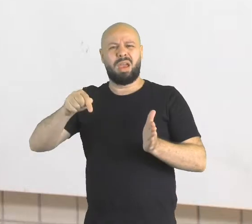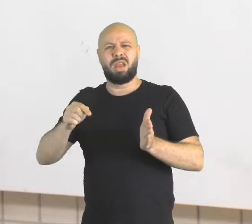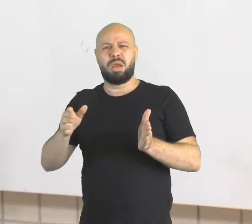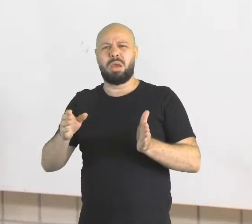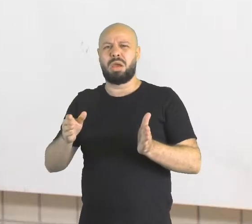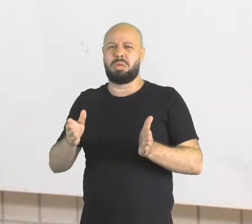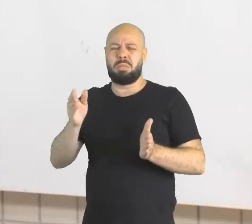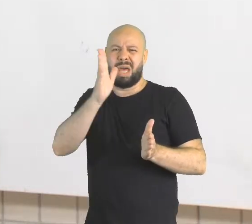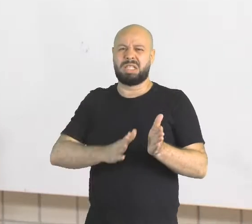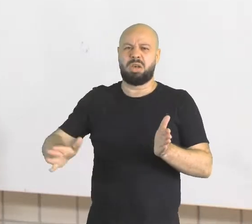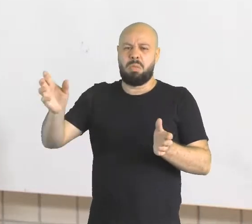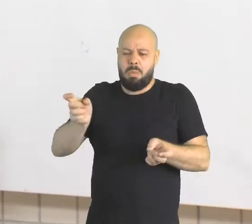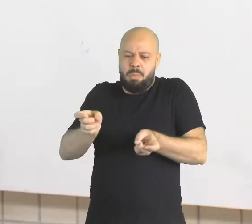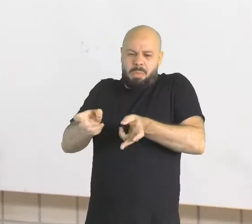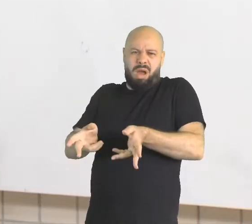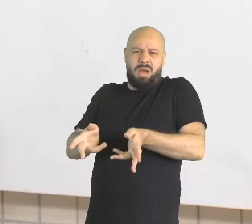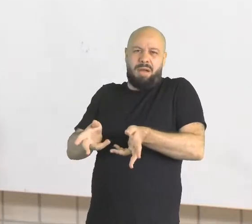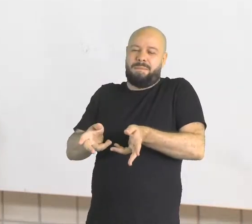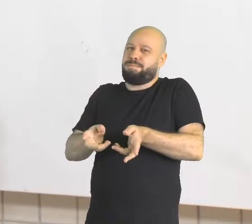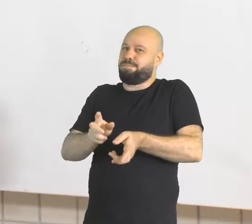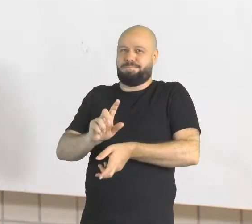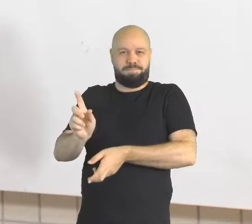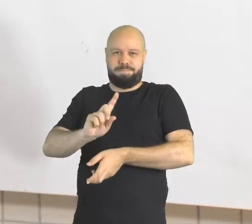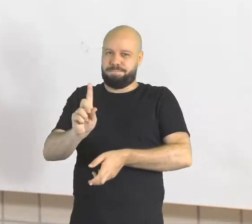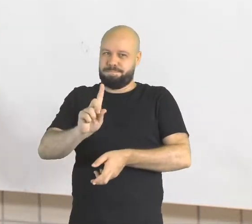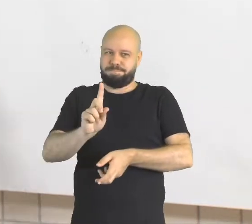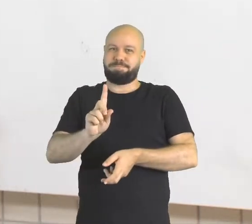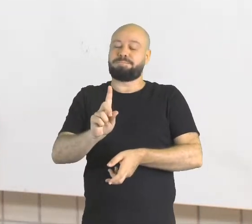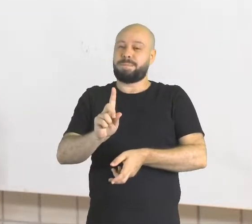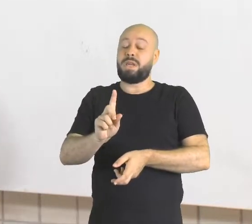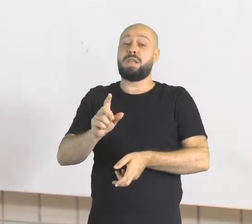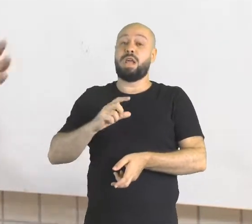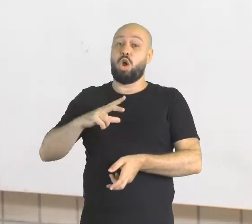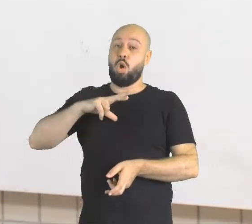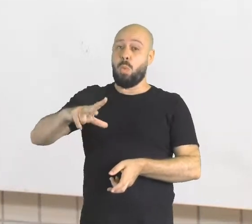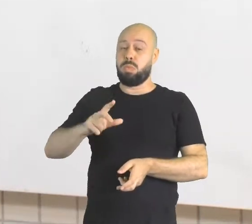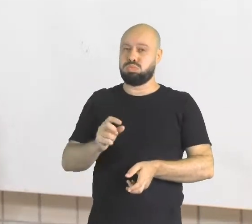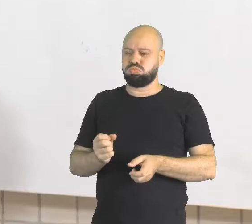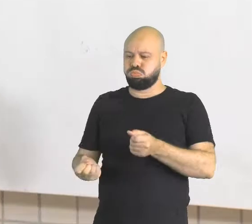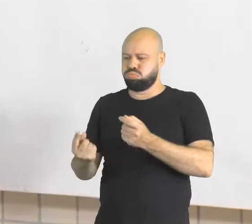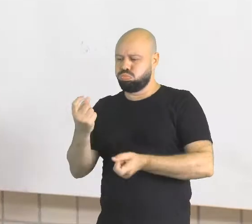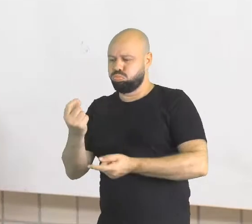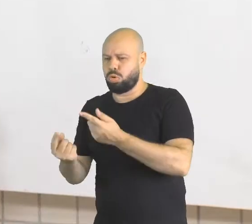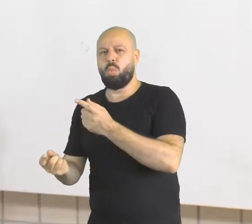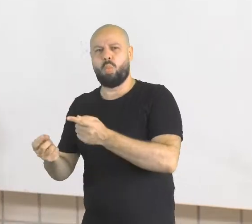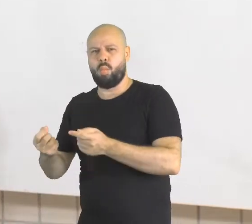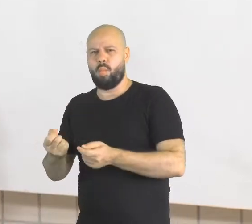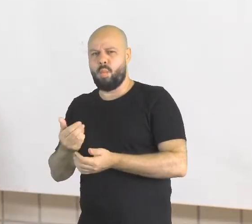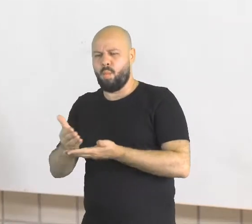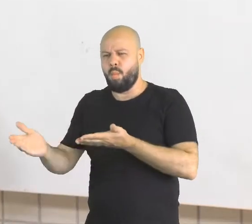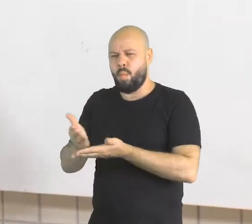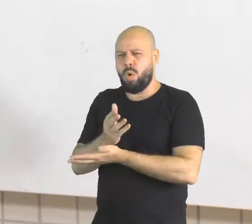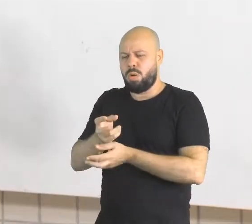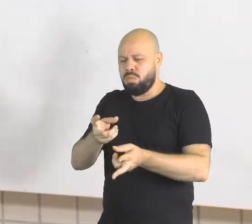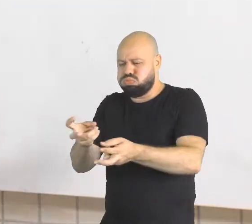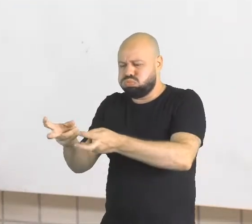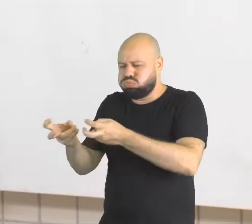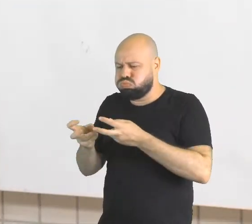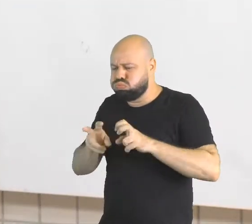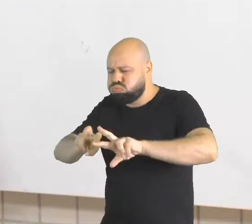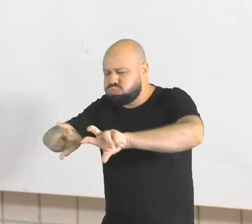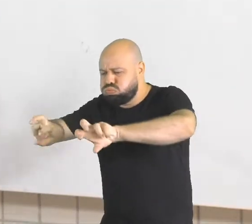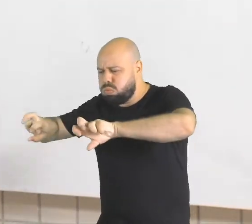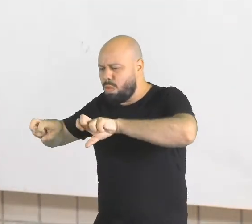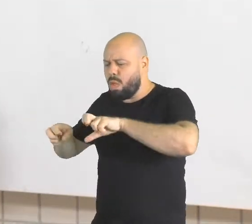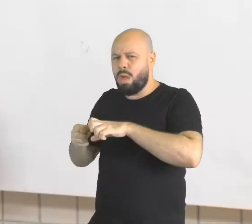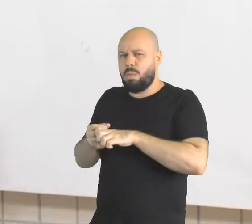ficar praticamente abandonado? Não, tá? Os portugueses eles deixarão aqui alguns exploradores, para explorar a terra, para